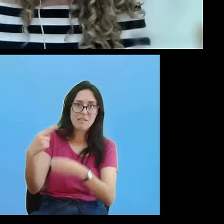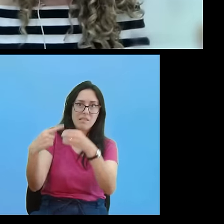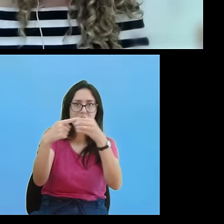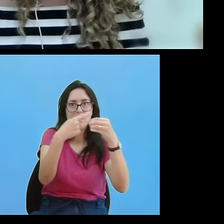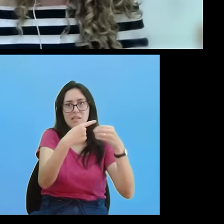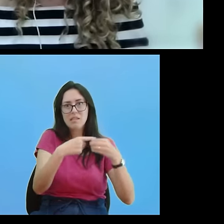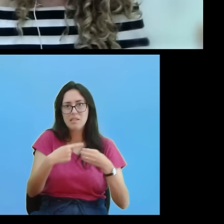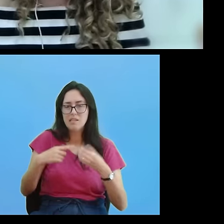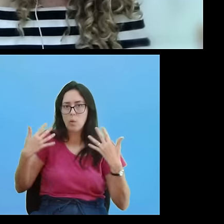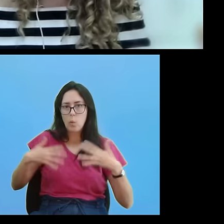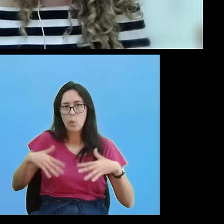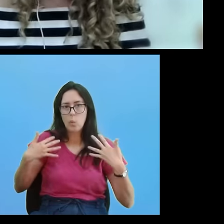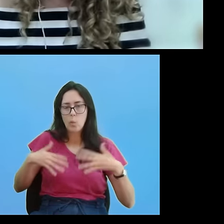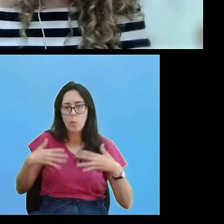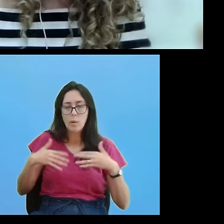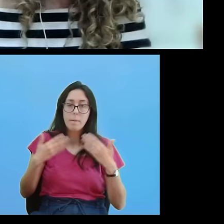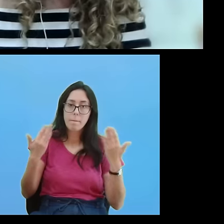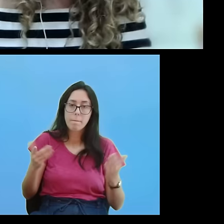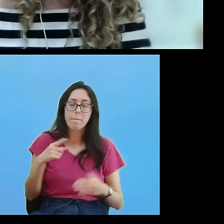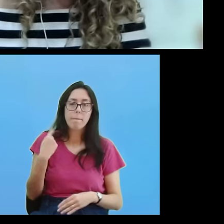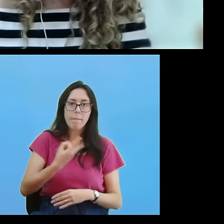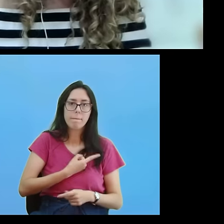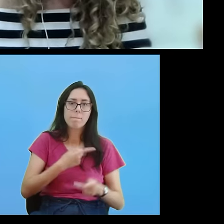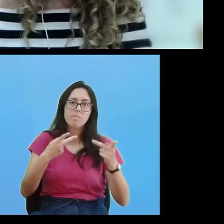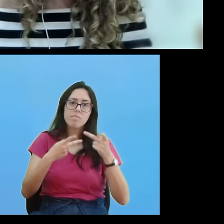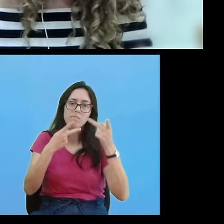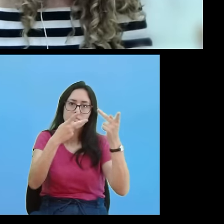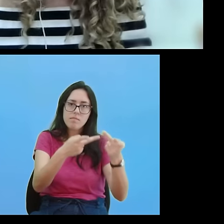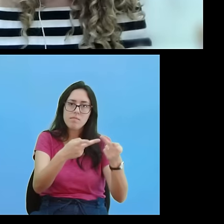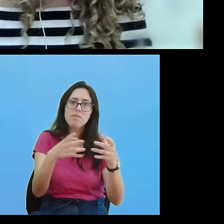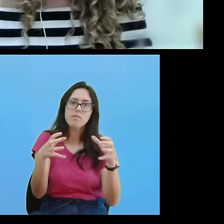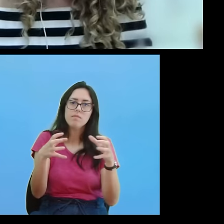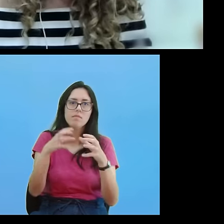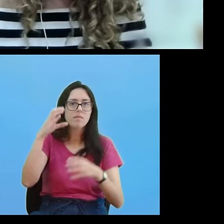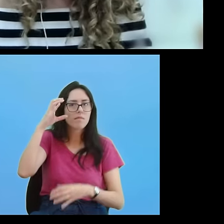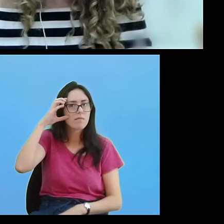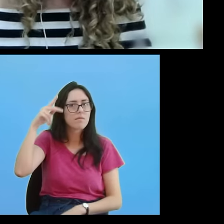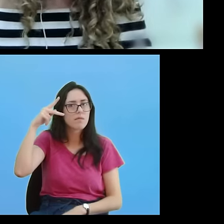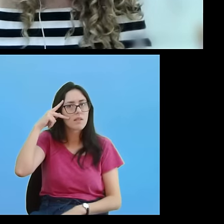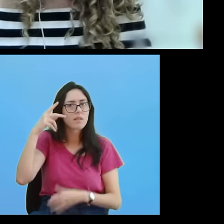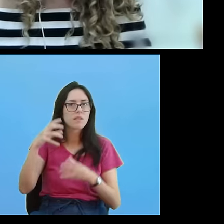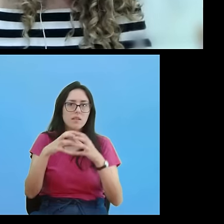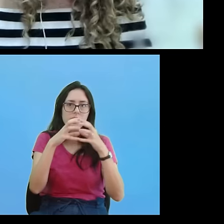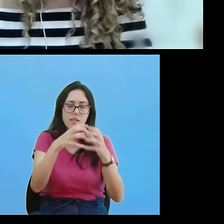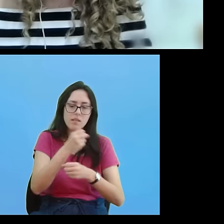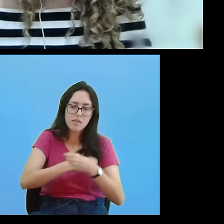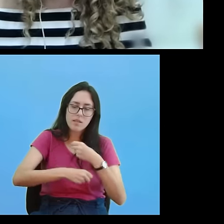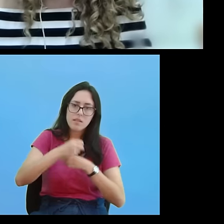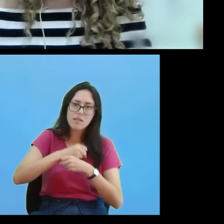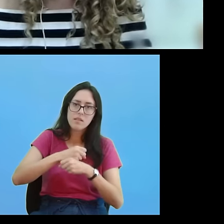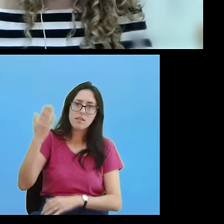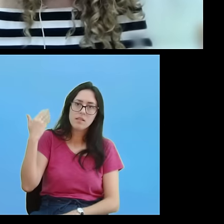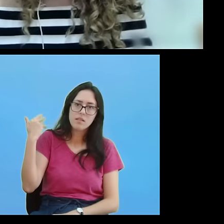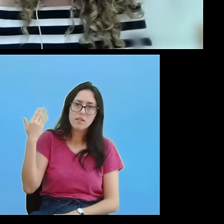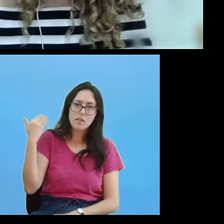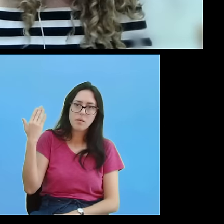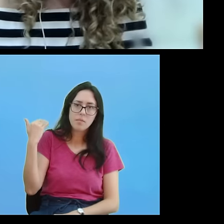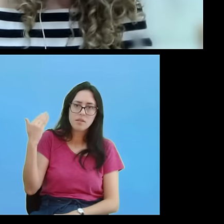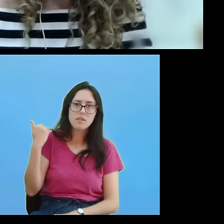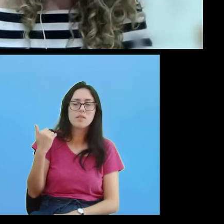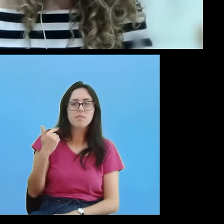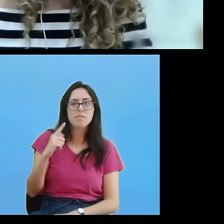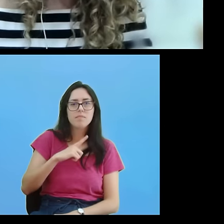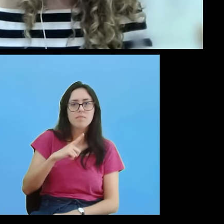né? Então, nós fizemos uma visita com a equipe do CAP no ano passado, né, a Laramara, que nos trouxe assim